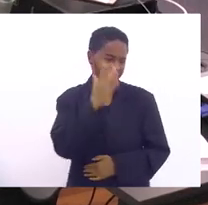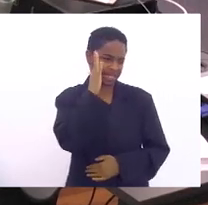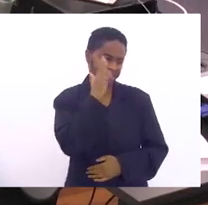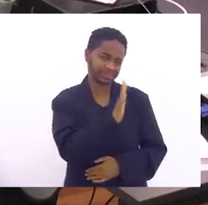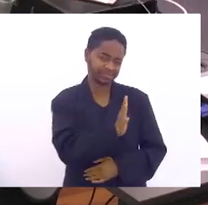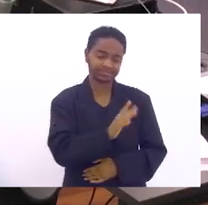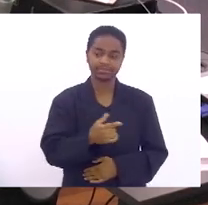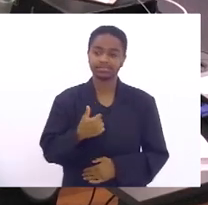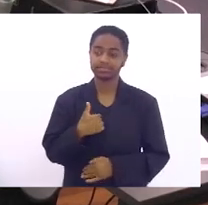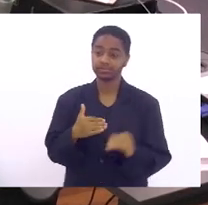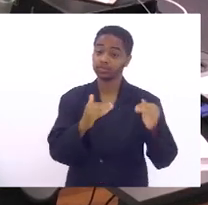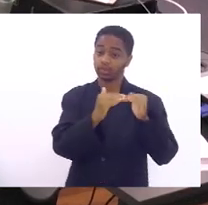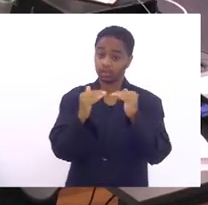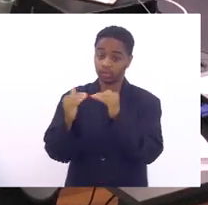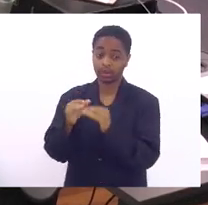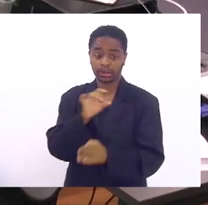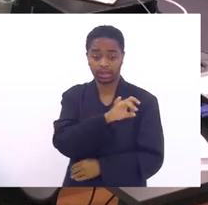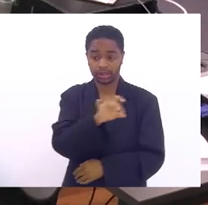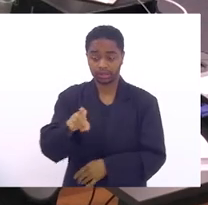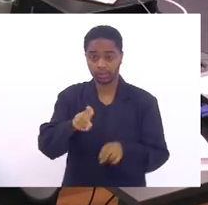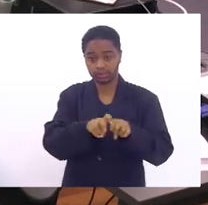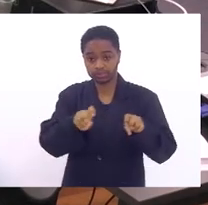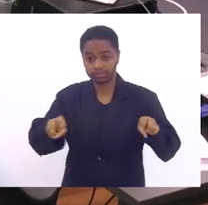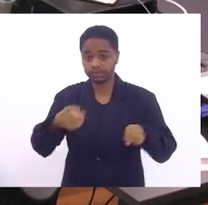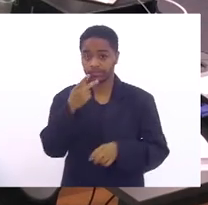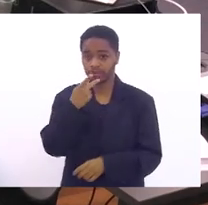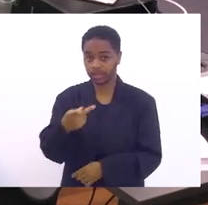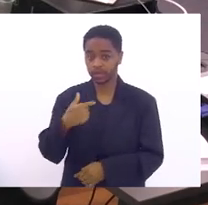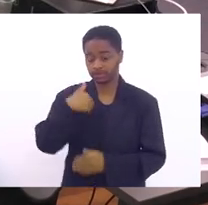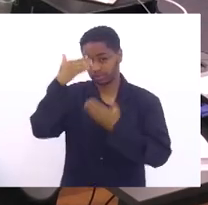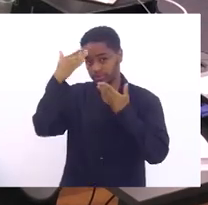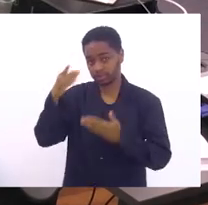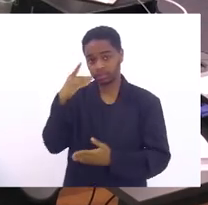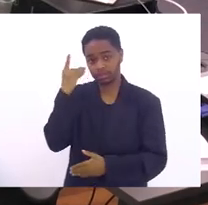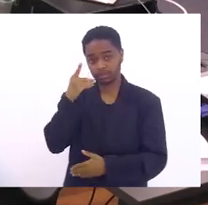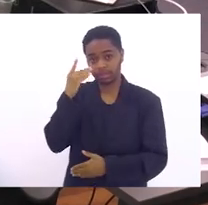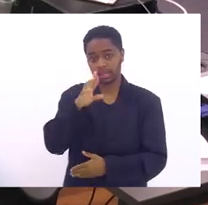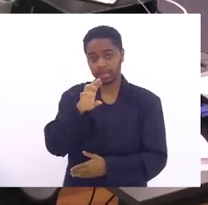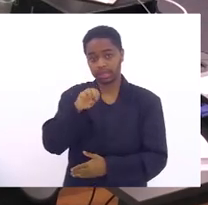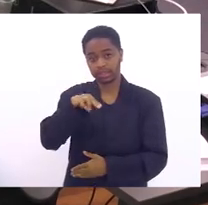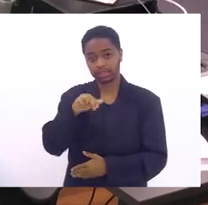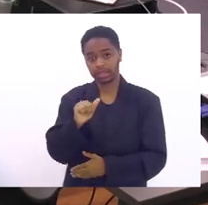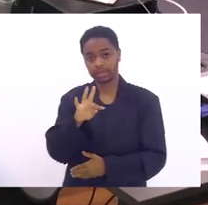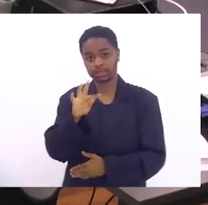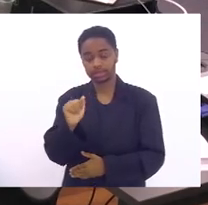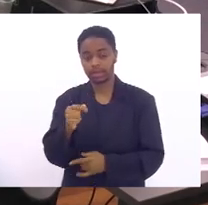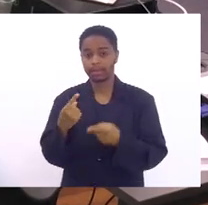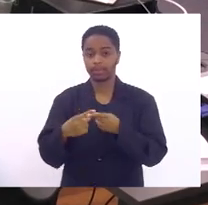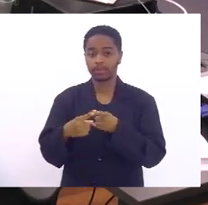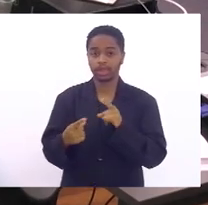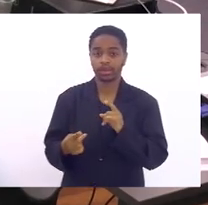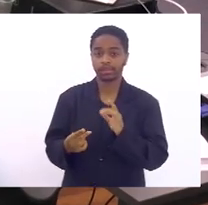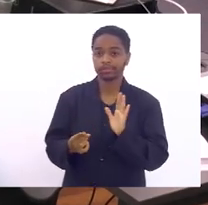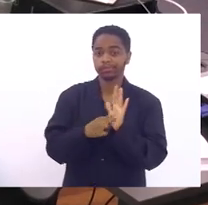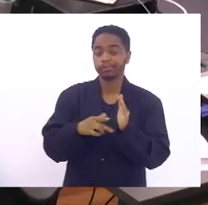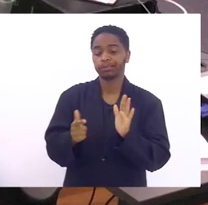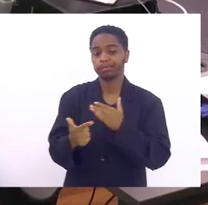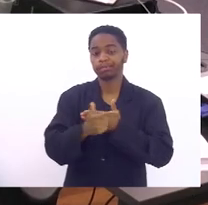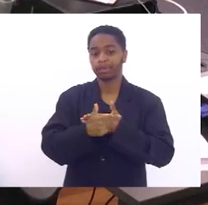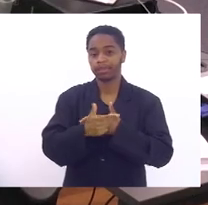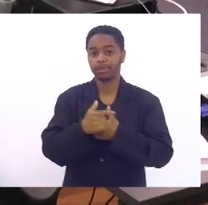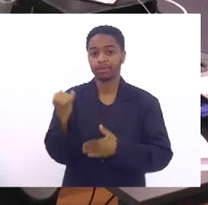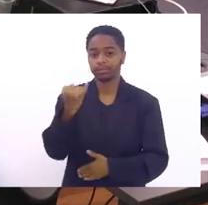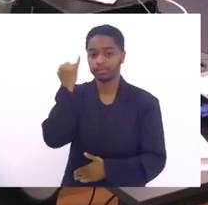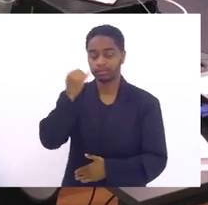cour aos meus colegas aqui queria agradecer muito a deputada Renata Souza não só por assumir esse papel tão importante de defender as mulheres